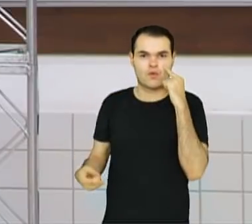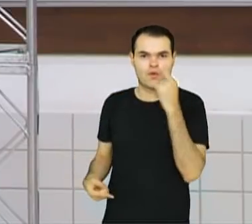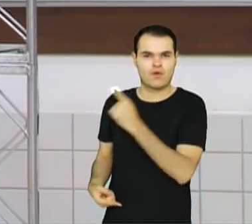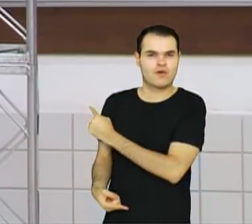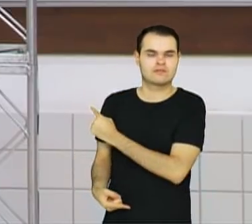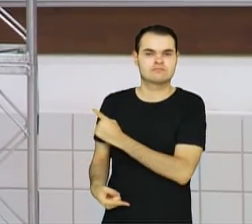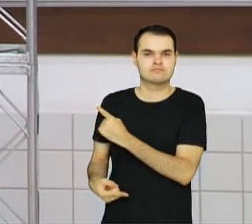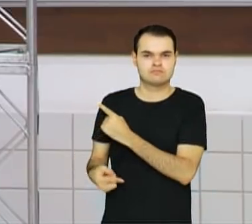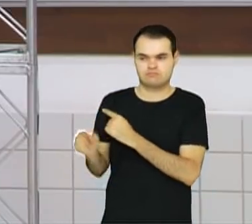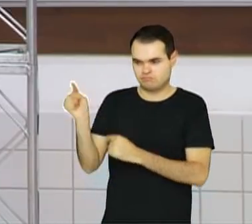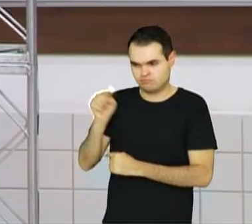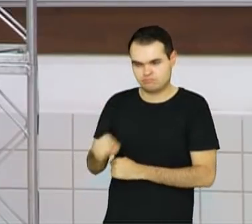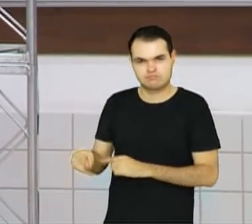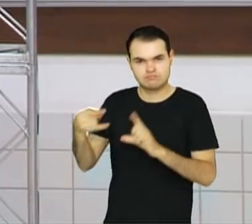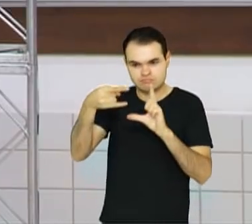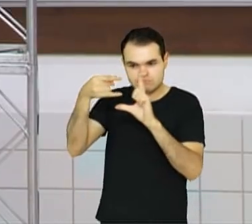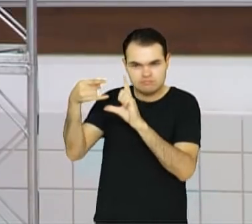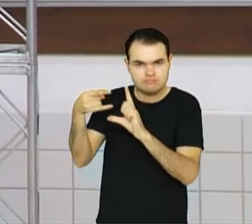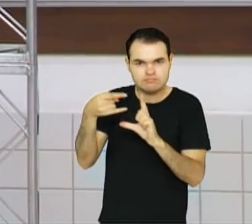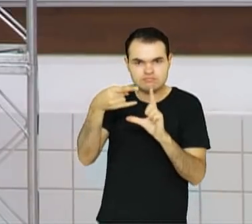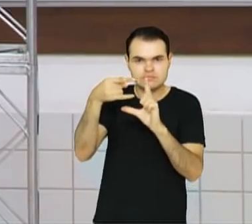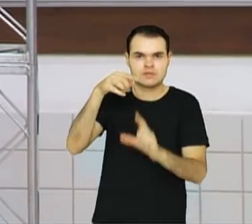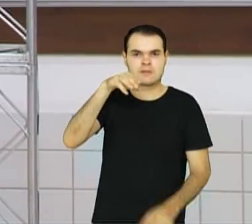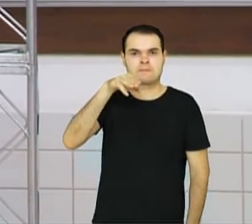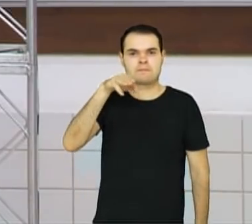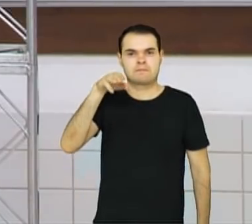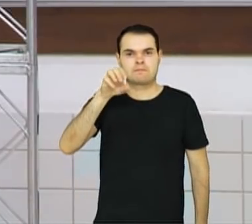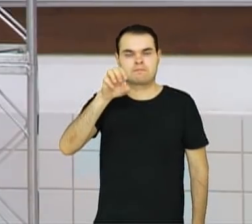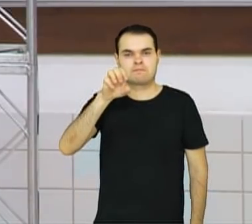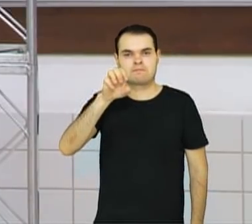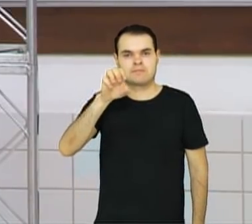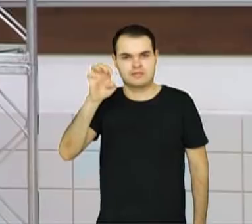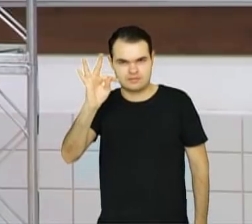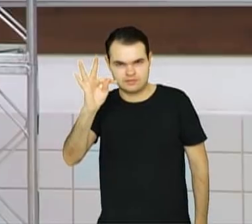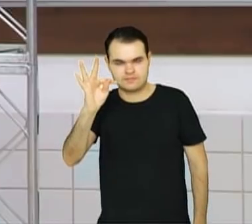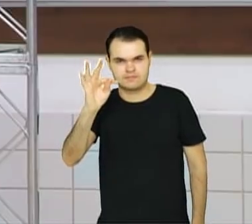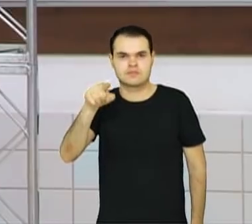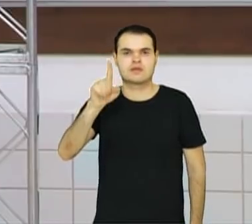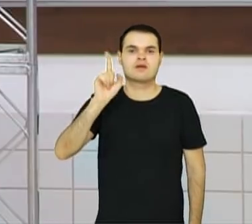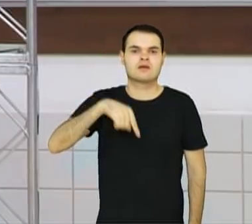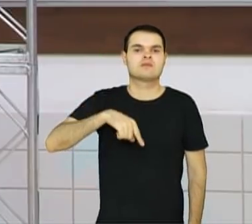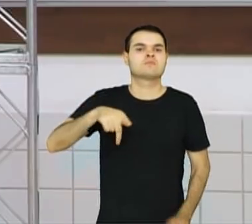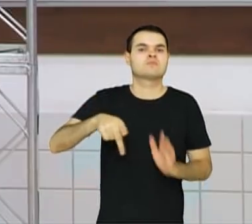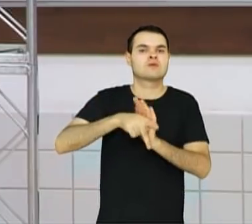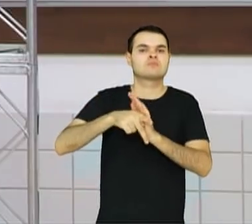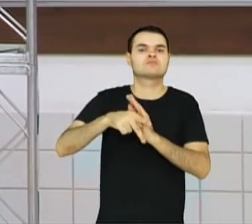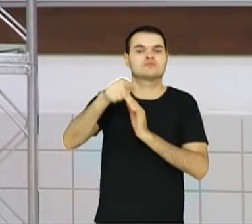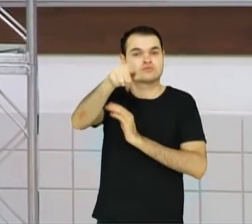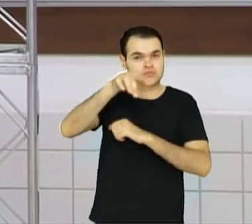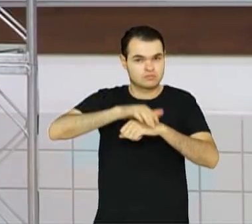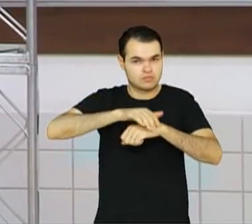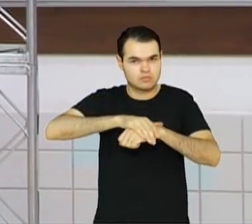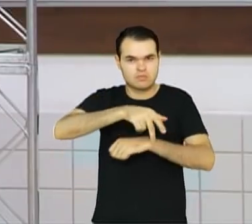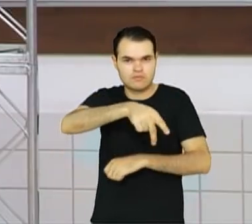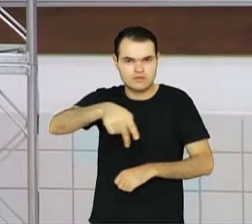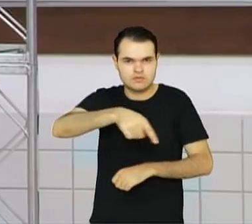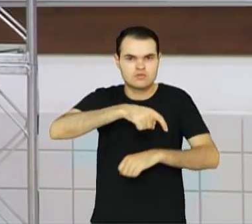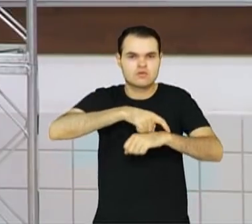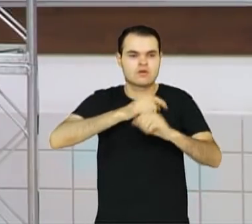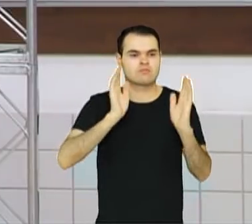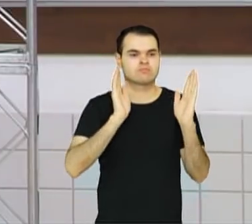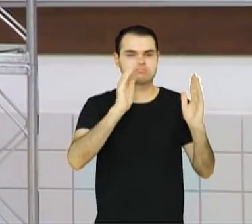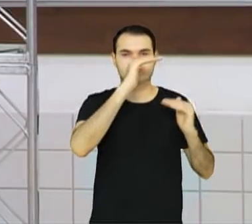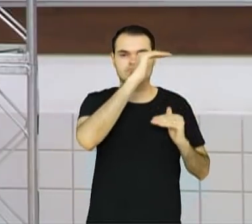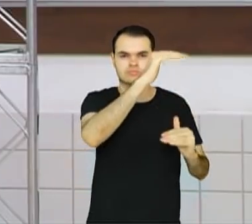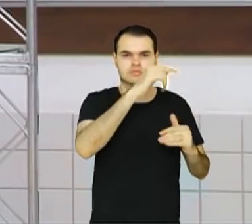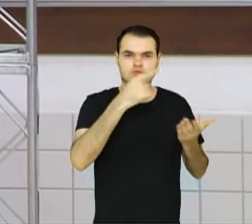você olhar para esse símbolo aqui, você vai lembrar do quê? Você vai lembrar da videoaula com o seu professor da sua escola, né, no determinado horário, conforme